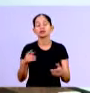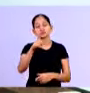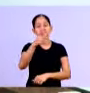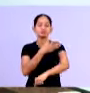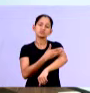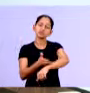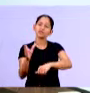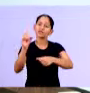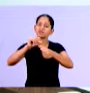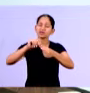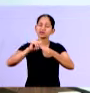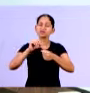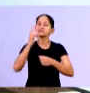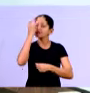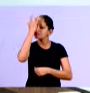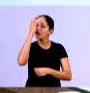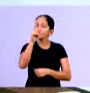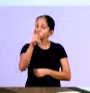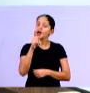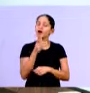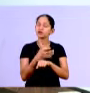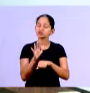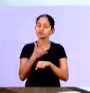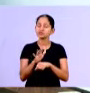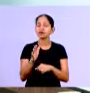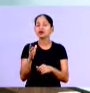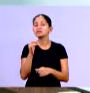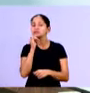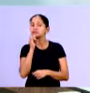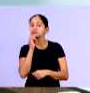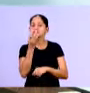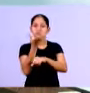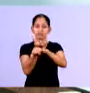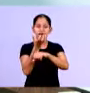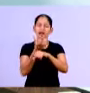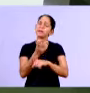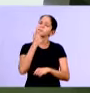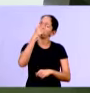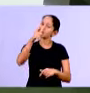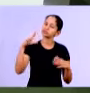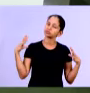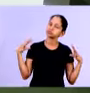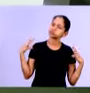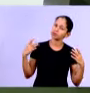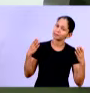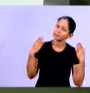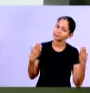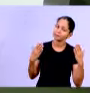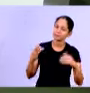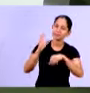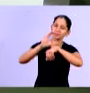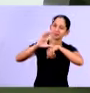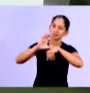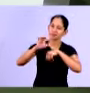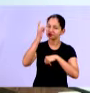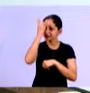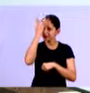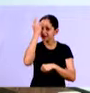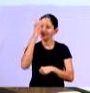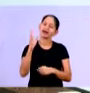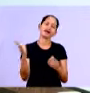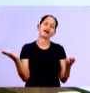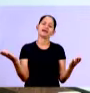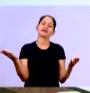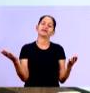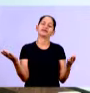fazer lá muito fácil esse exercício. Eu vou dizer assim, ó, Rafael, essa disciplina é para descansar no curso. Essa é a disciplina para descansar, que é muito